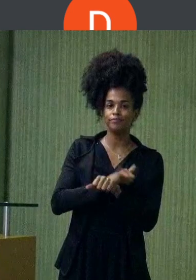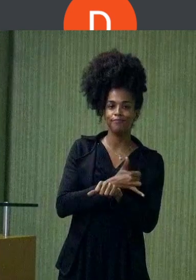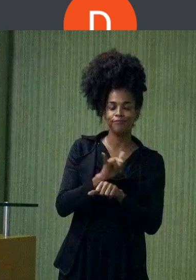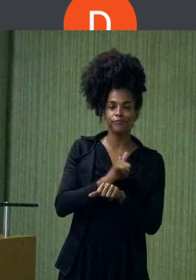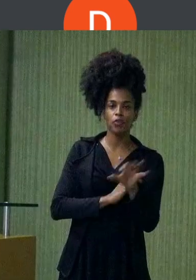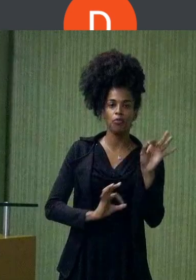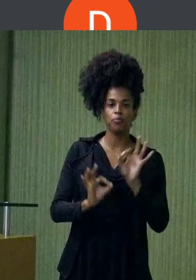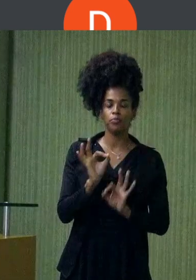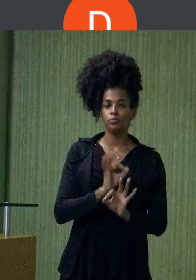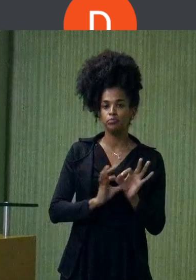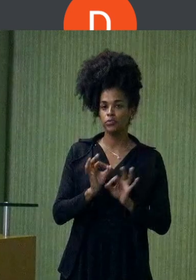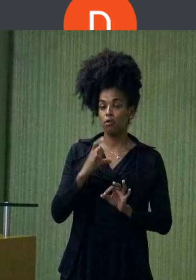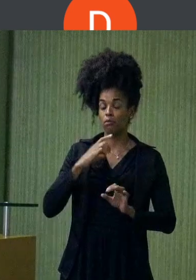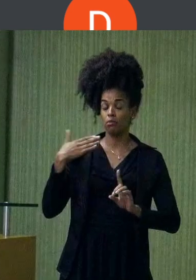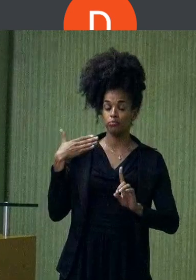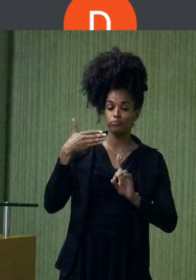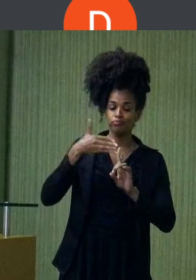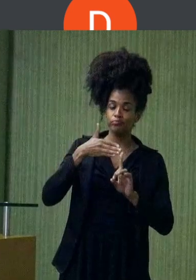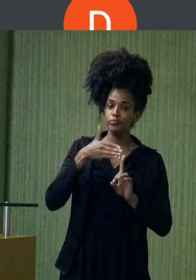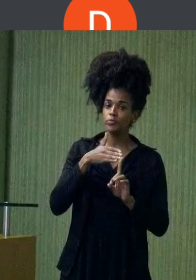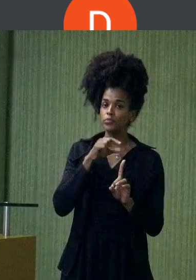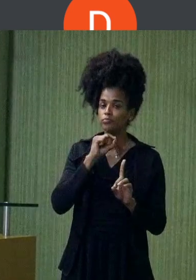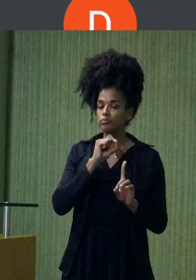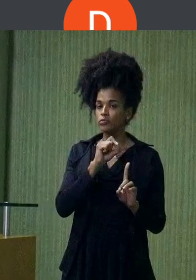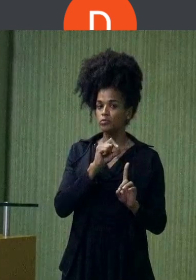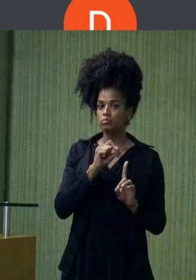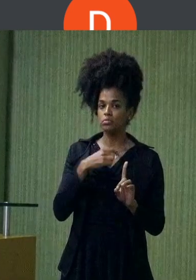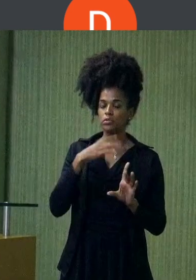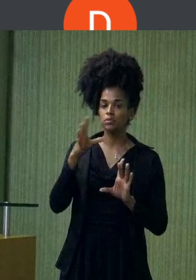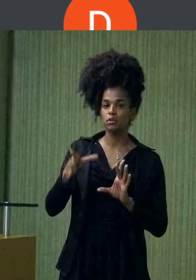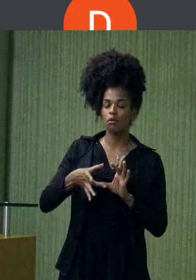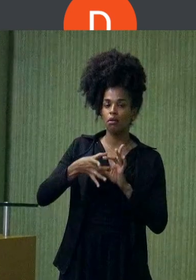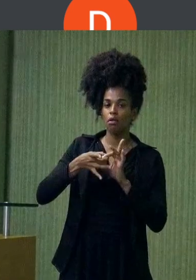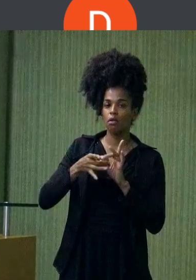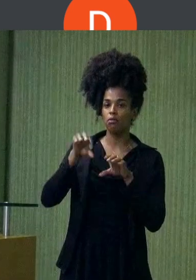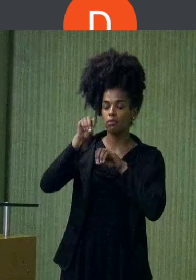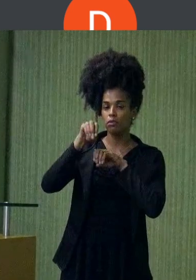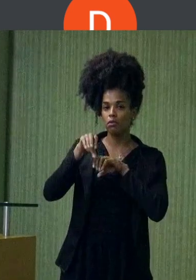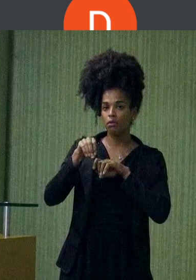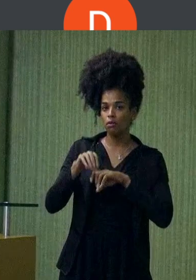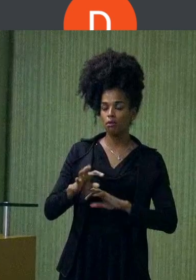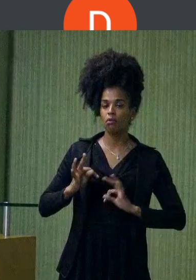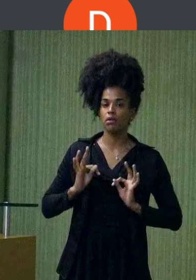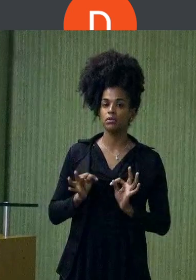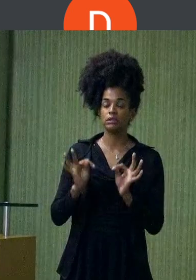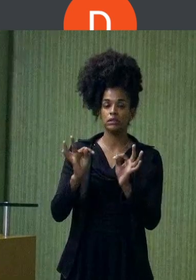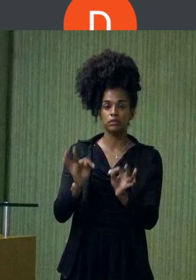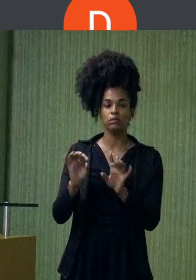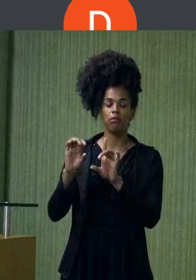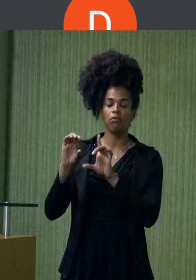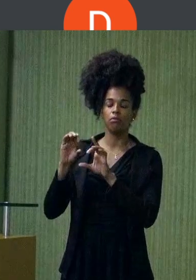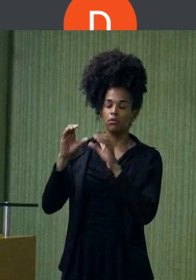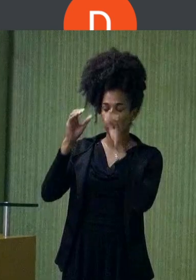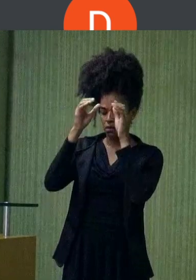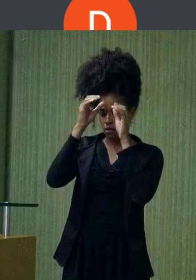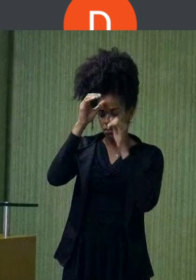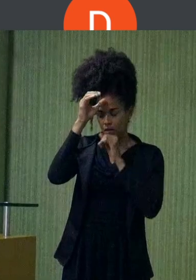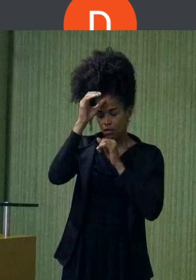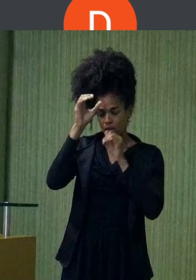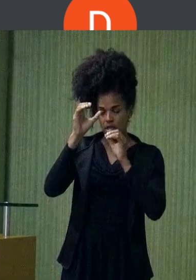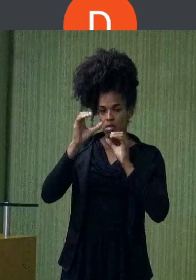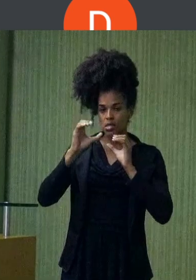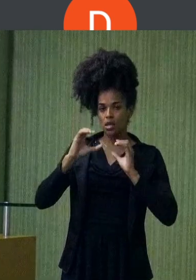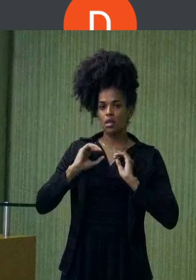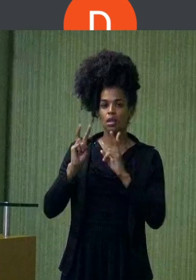objetivo específico em relação a conectividade educação para as tecnologias e cidadania digital eh com